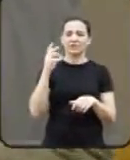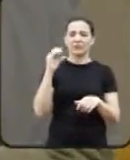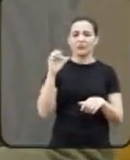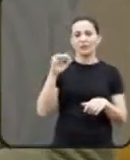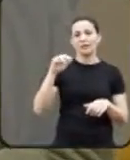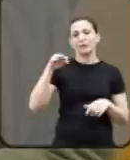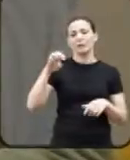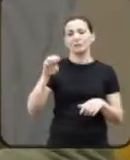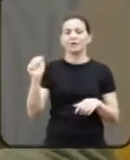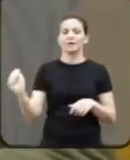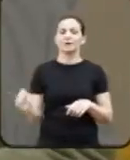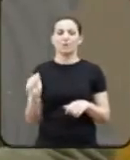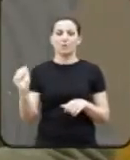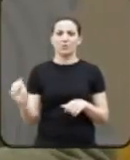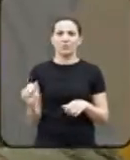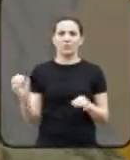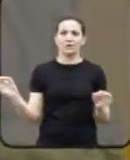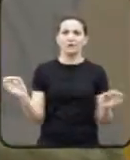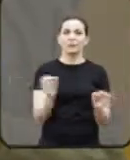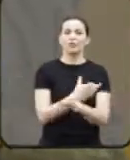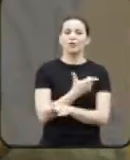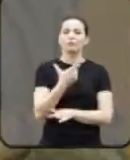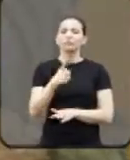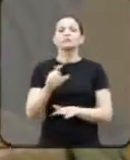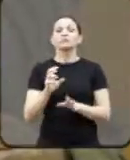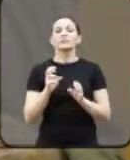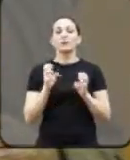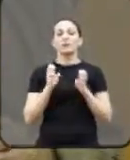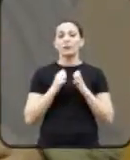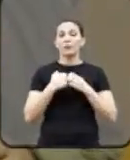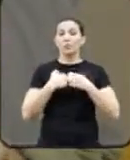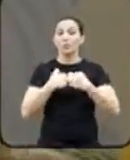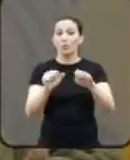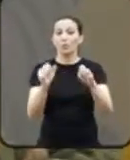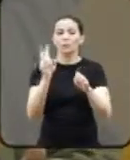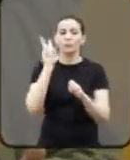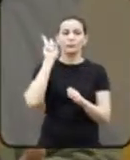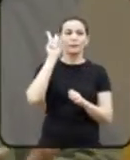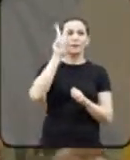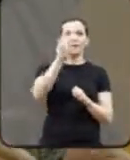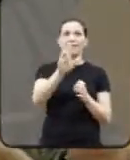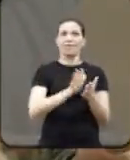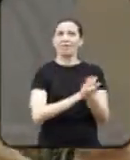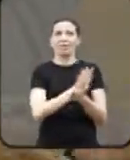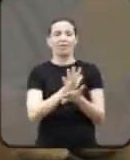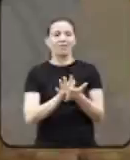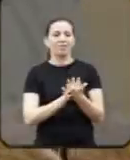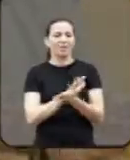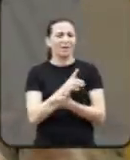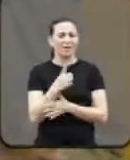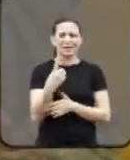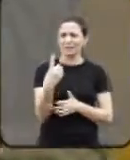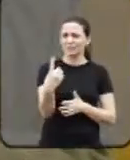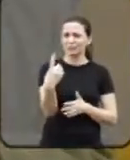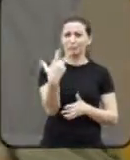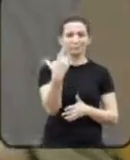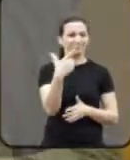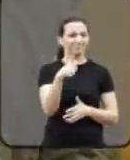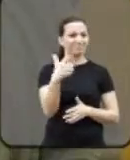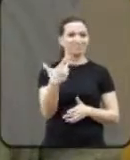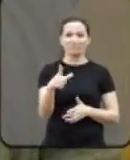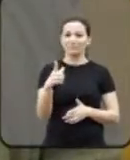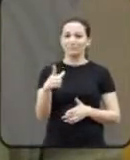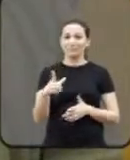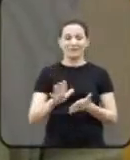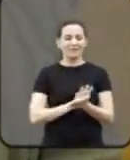um crime para Araraquara, né? Acabar totalmente com o trólebus foi um crime. Nós continuamos ainda a companhia Trólebus Araraquara, não